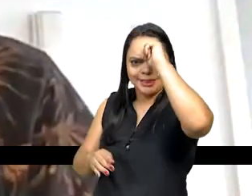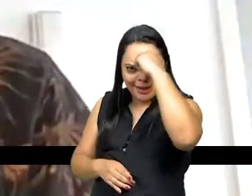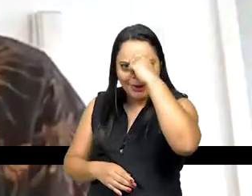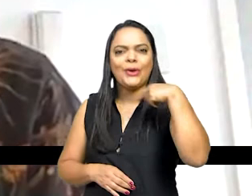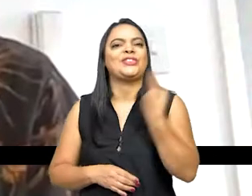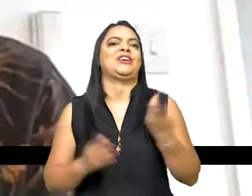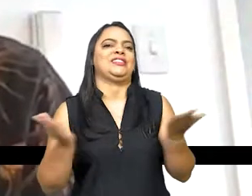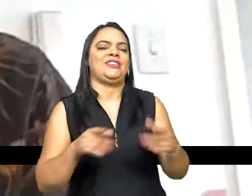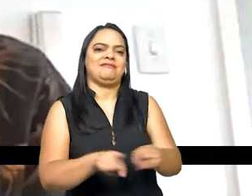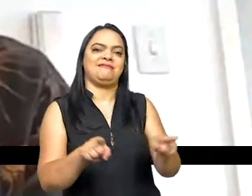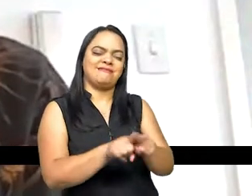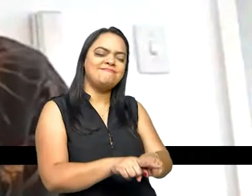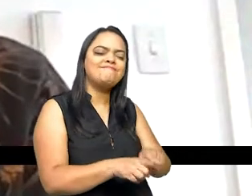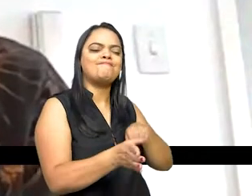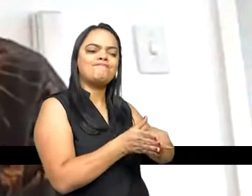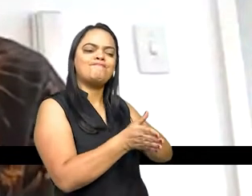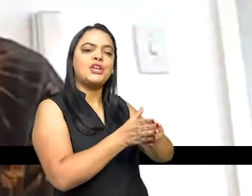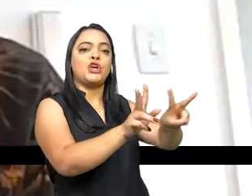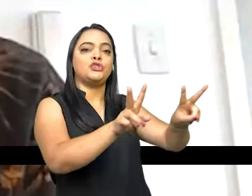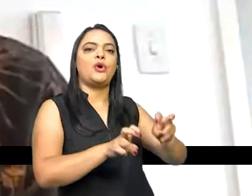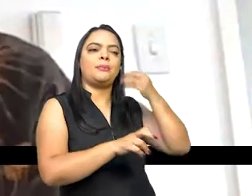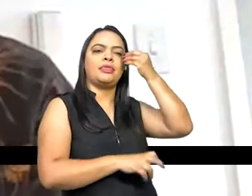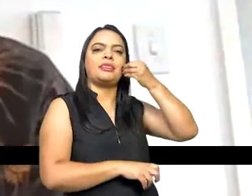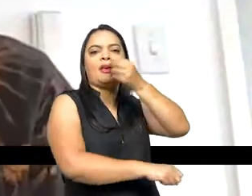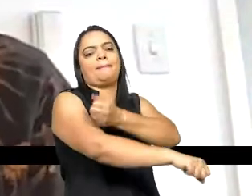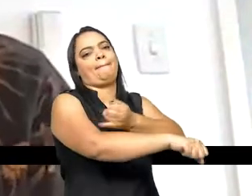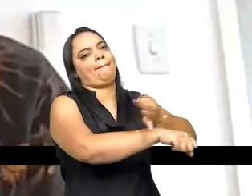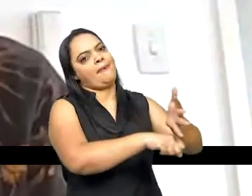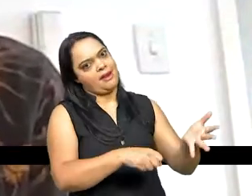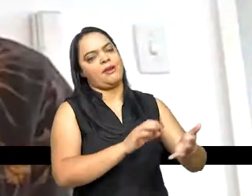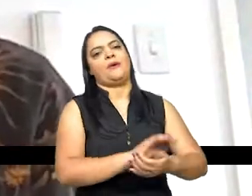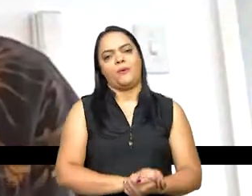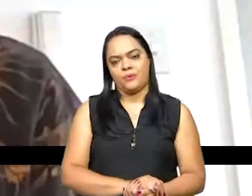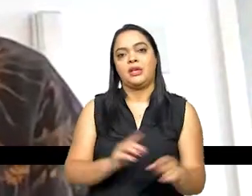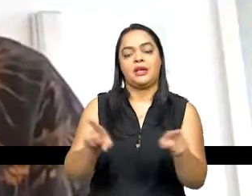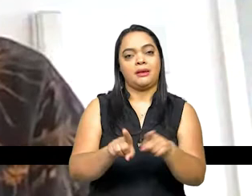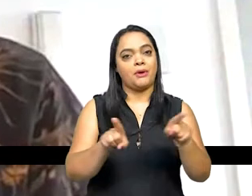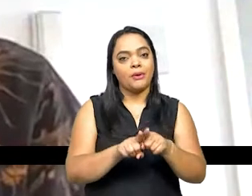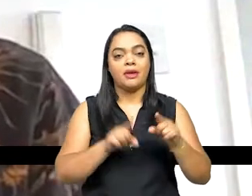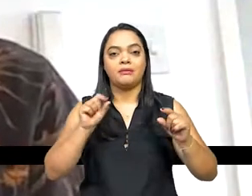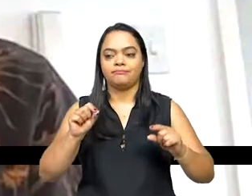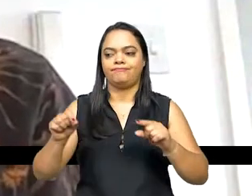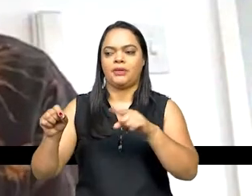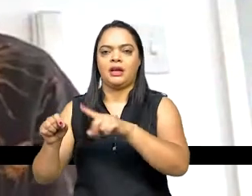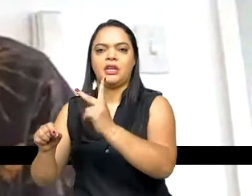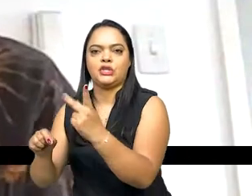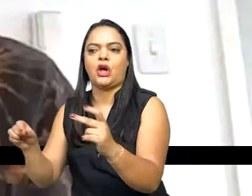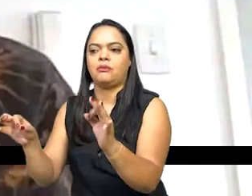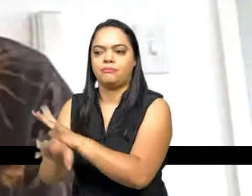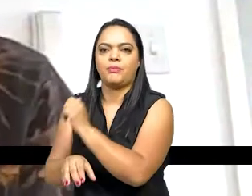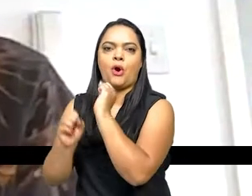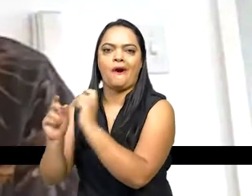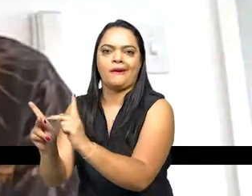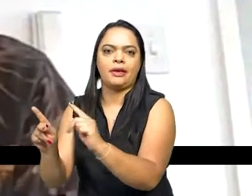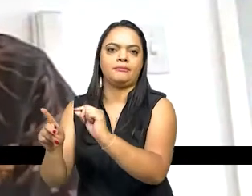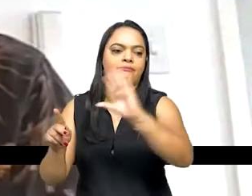nós estamos também olhando para a experiência dos brancos e completando o outro lado dessa equação. Não significa